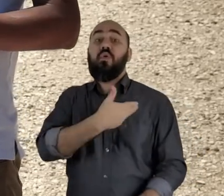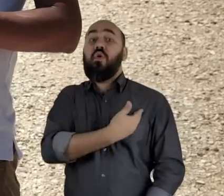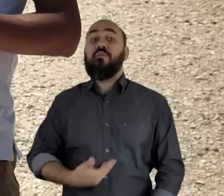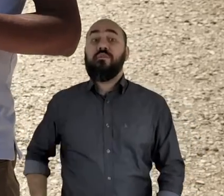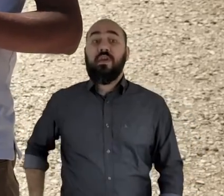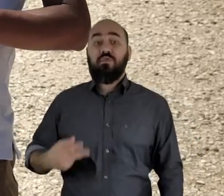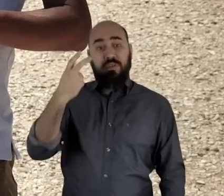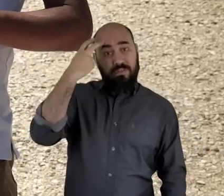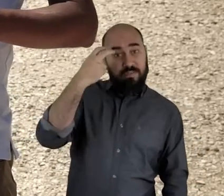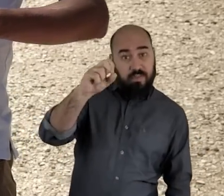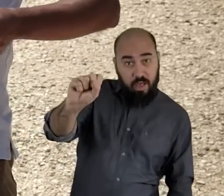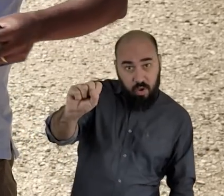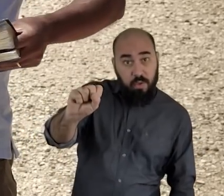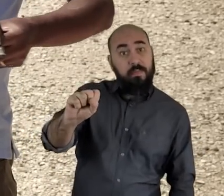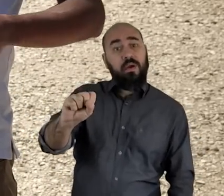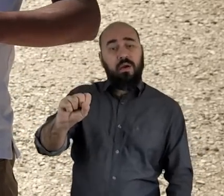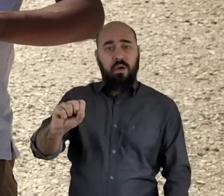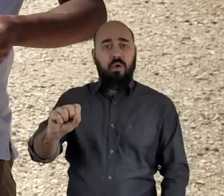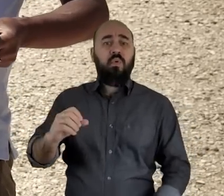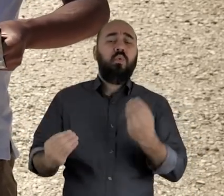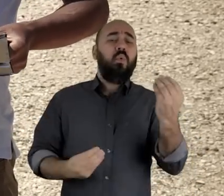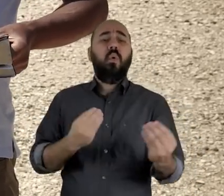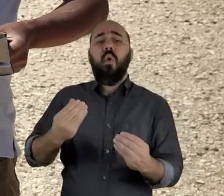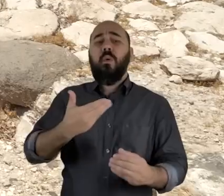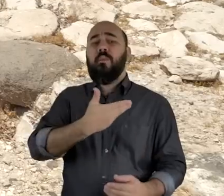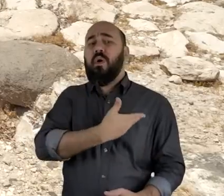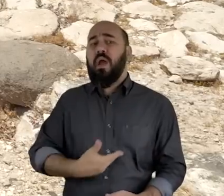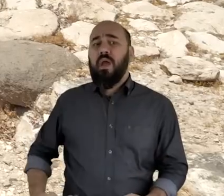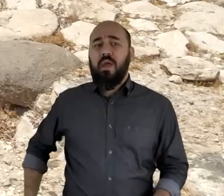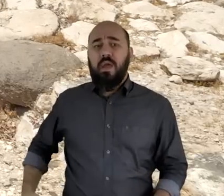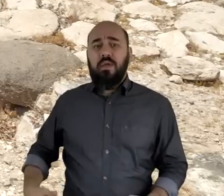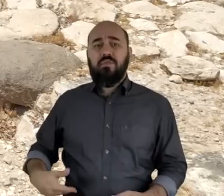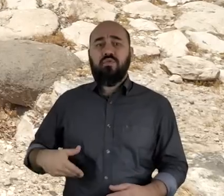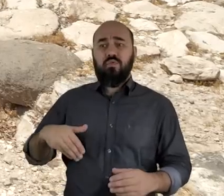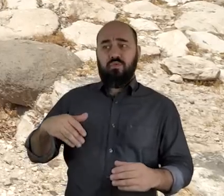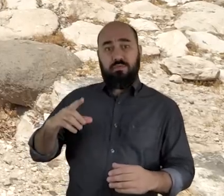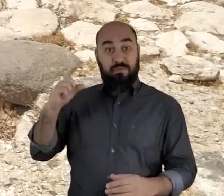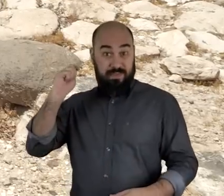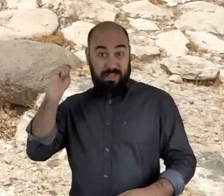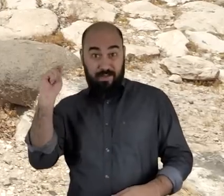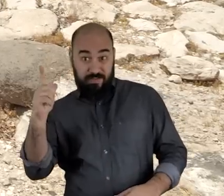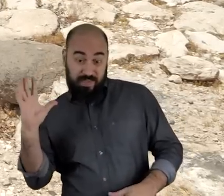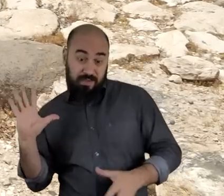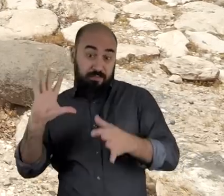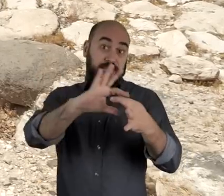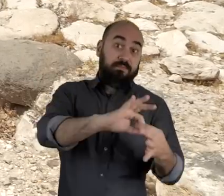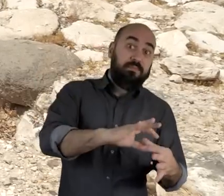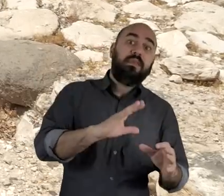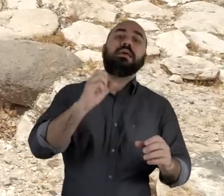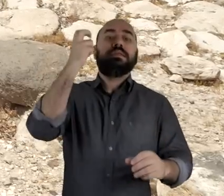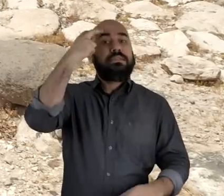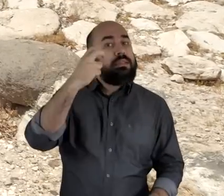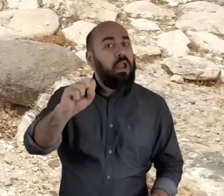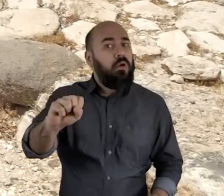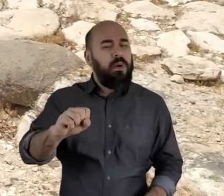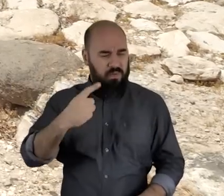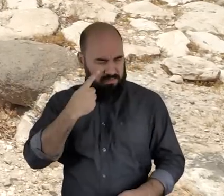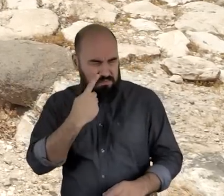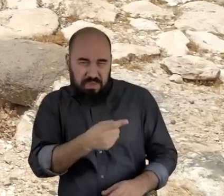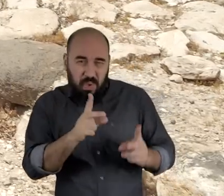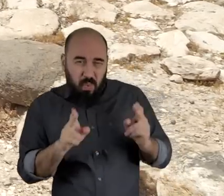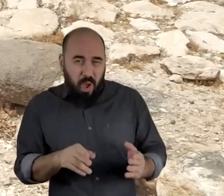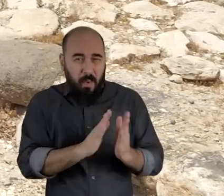davídico-salomônico. Ou seja, qual foi a extensão do chamado reino unificado de Davi e Salomão? Será que ele foi realmente aquela extensão que a